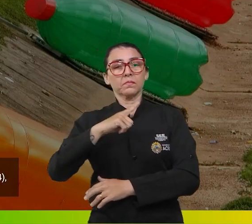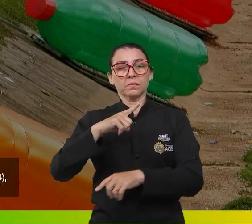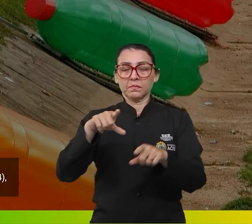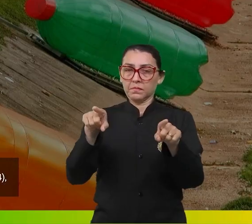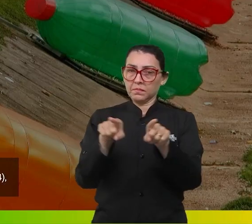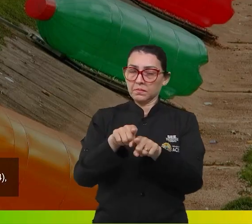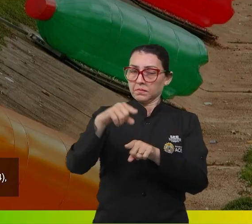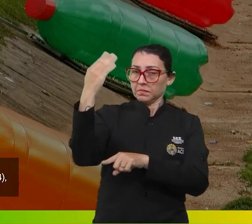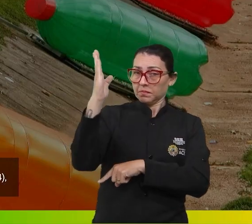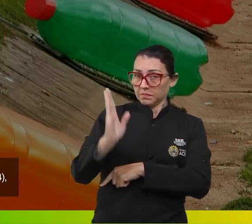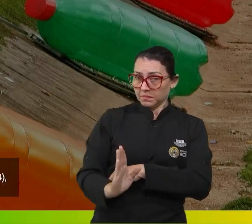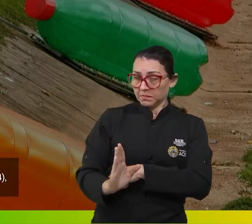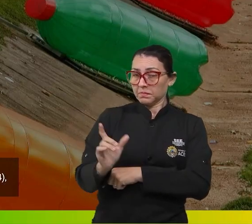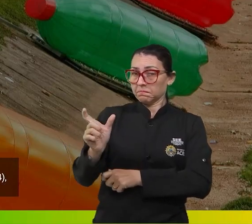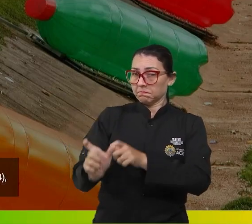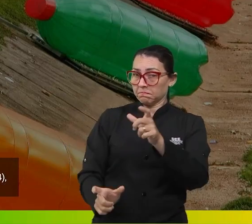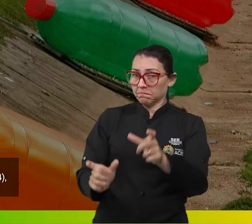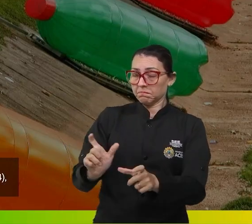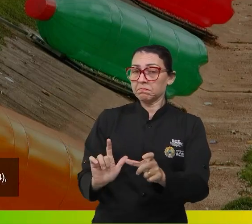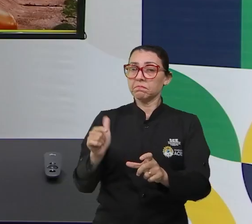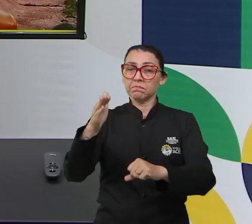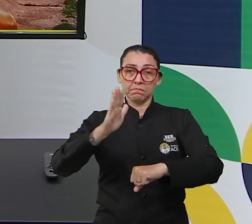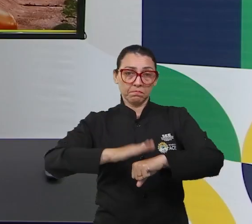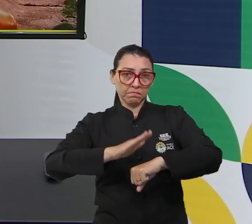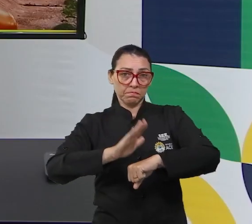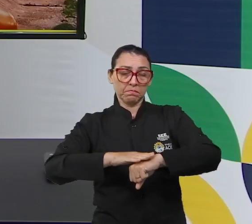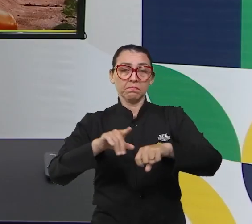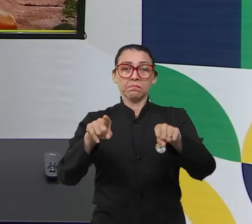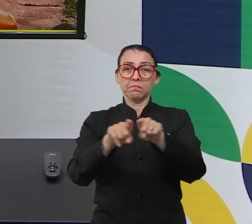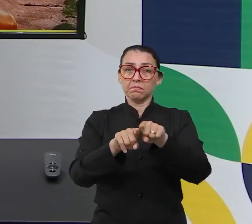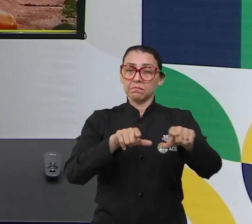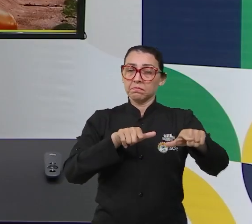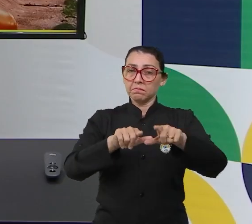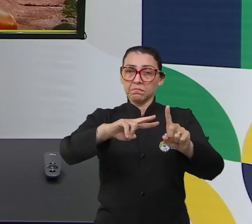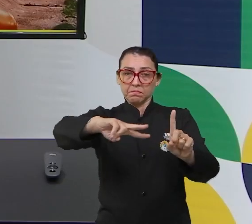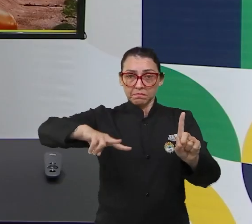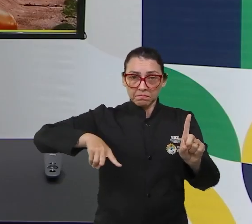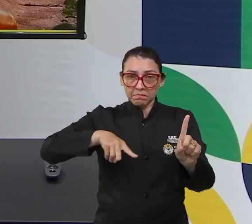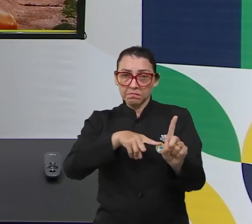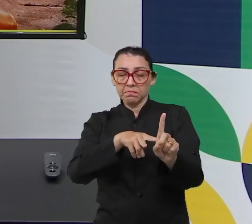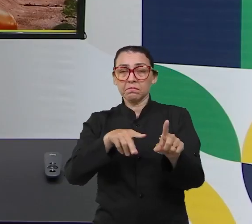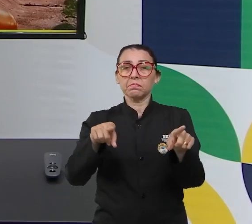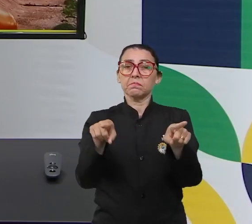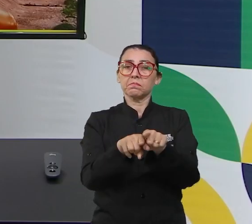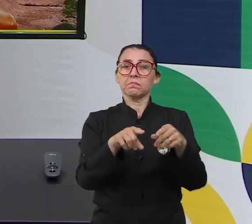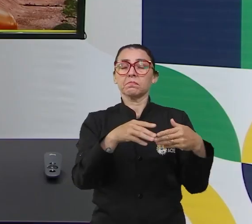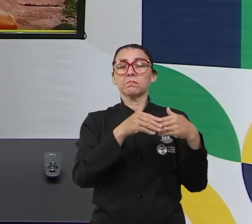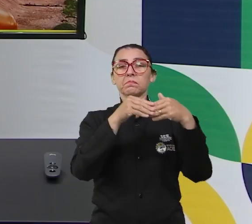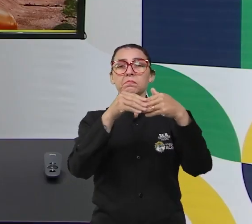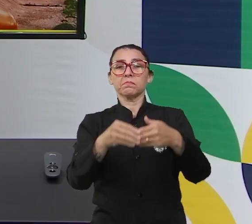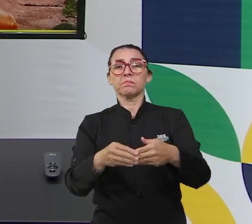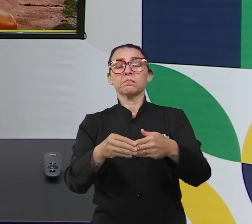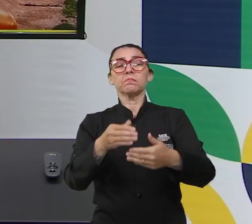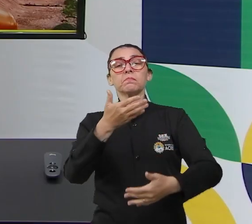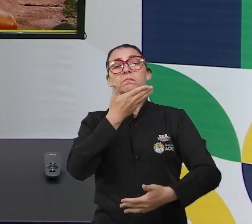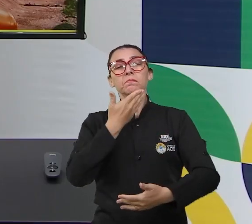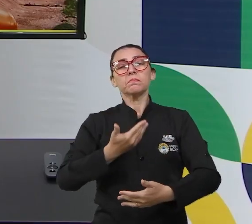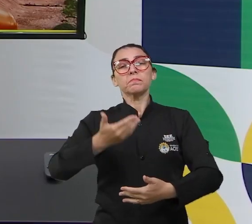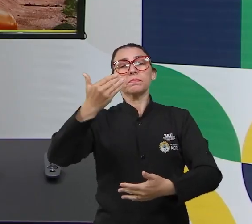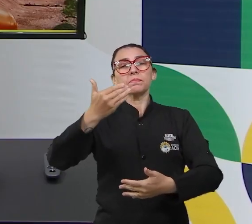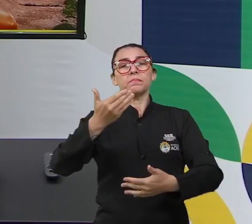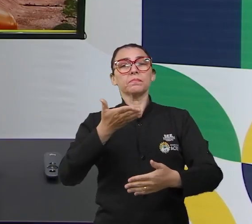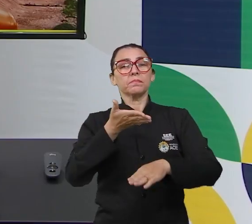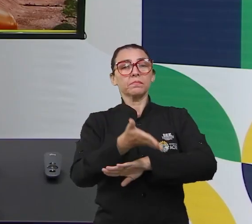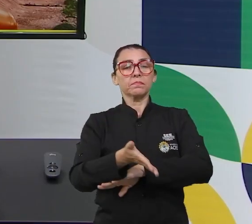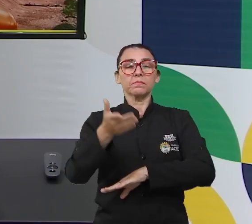esses brasileiros, além de outros mais que trabalham nessa perspectiva também de trazer a intervenção urbana, de ir para o